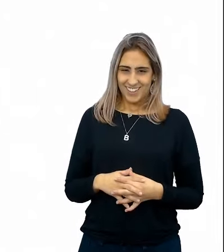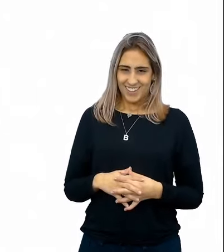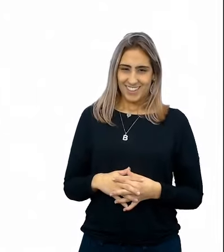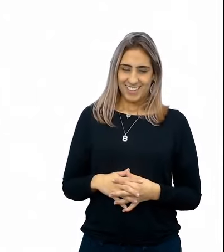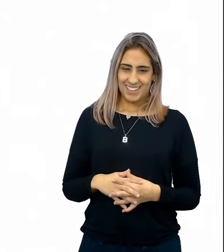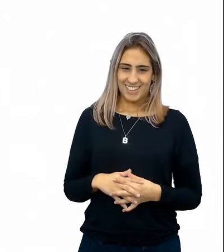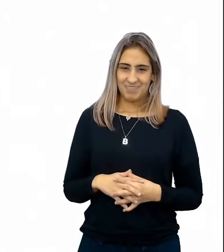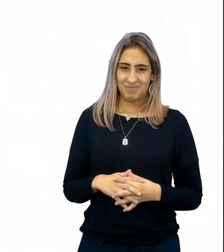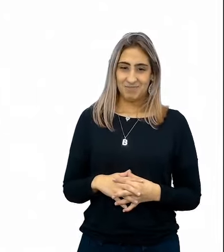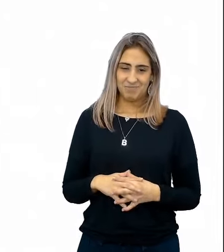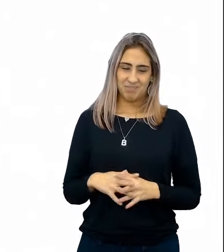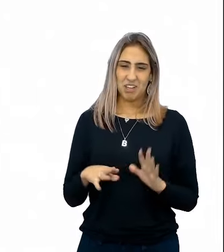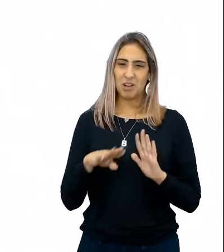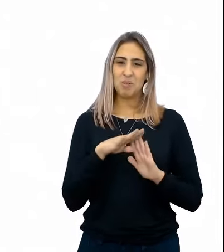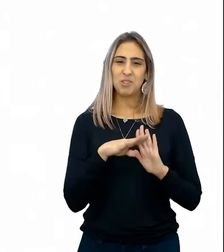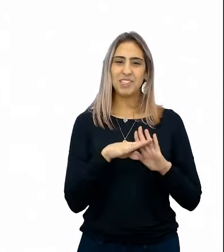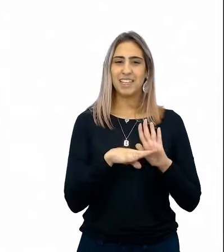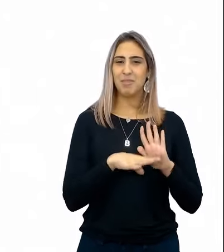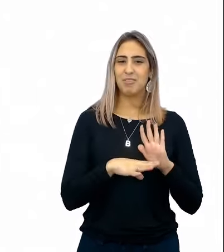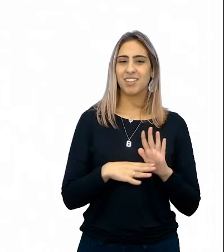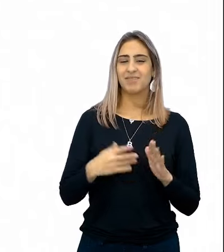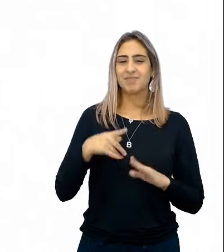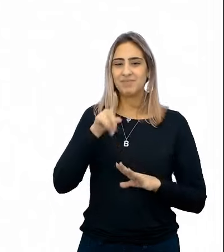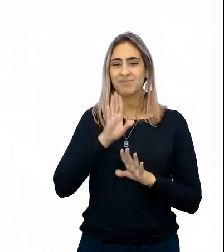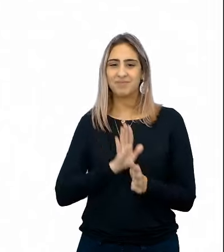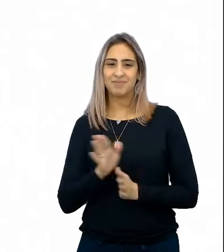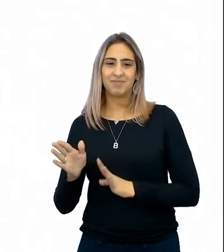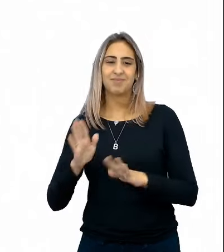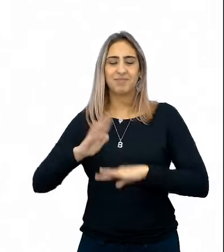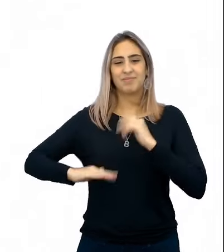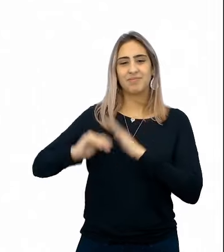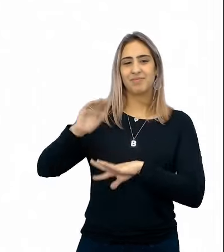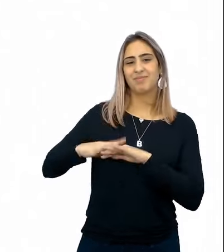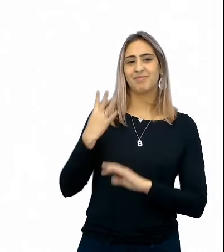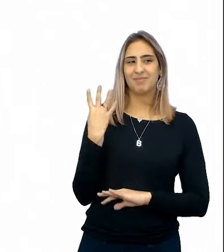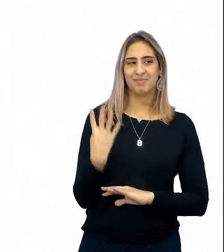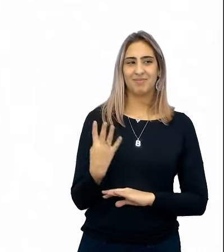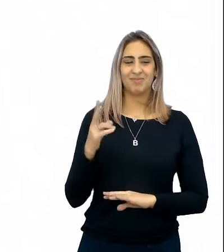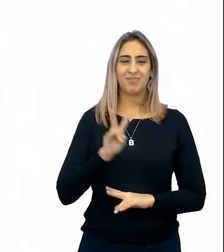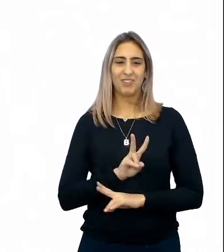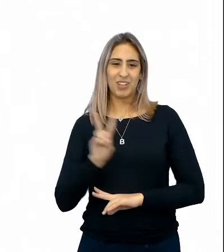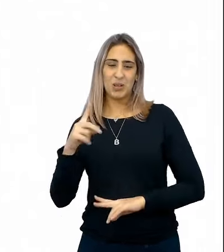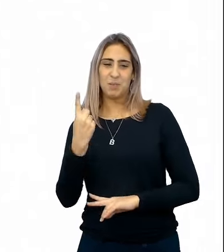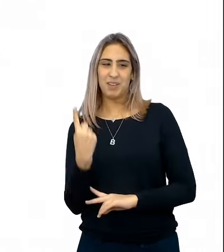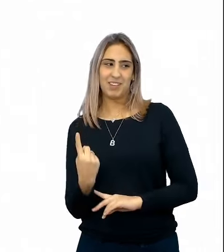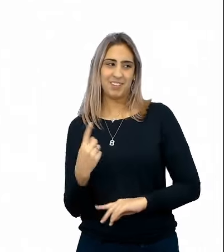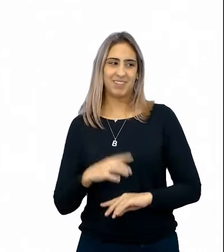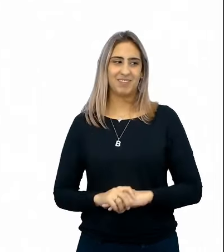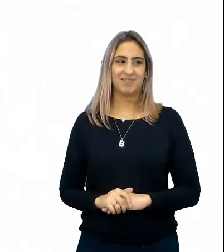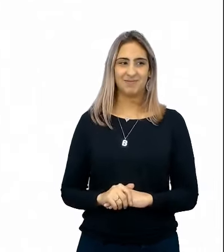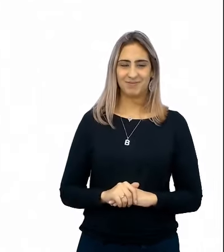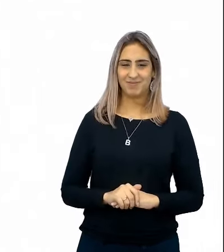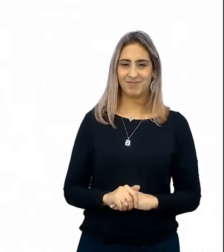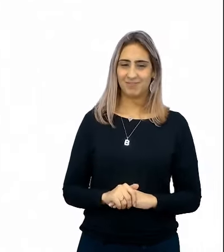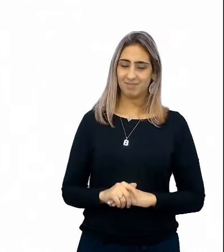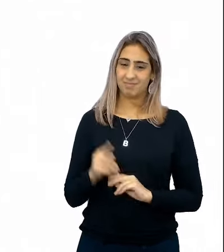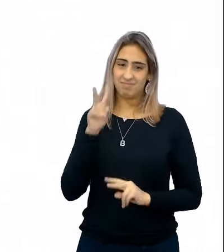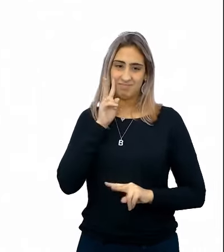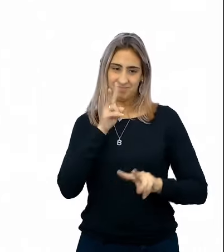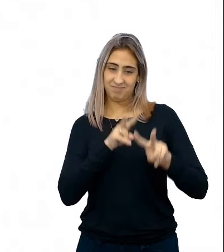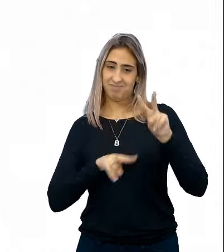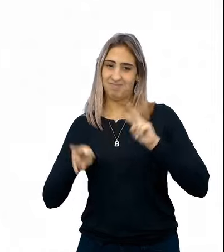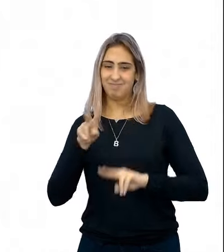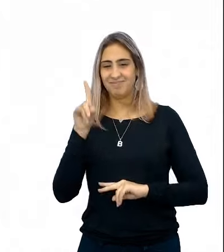Essa sequência, essa aula, né, é da sequência didática 4 do volume 1. E ela trata da observação